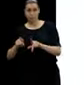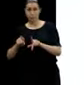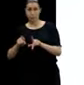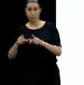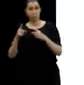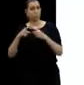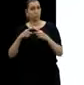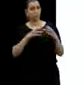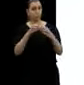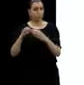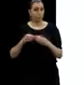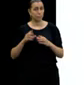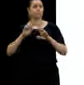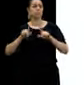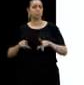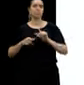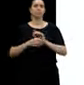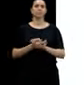diferentes.